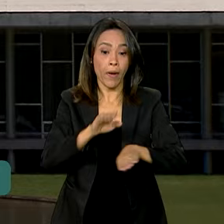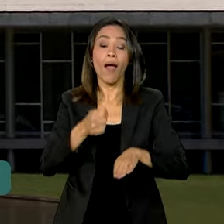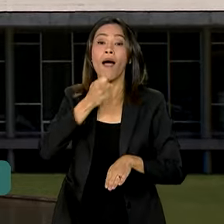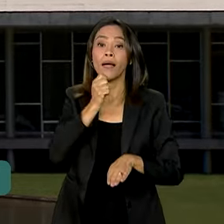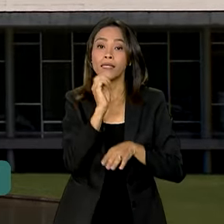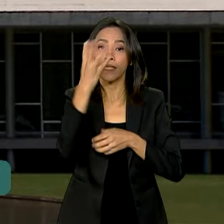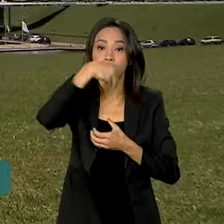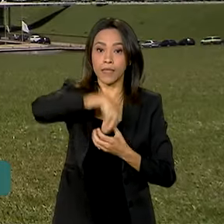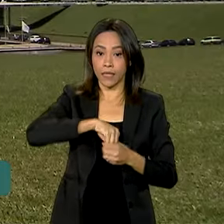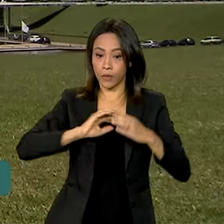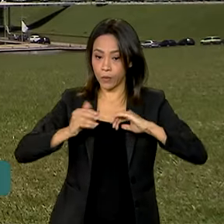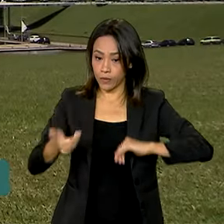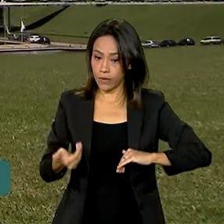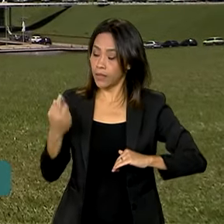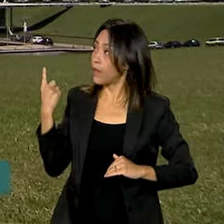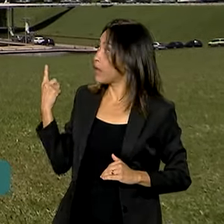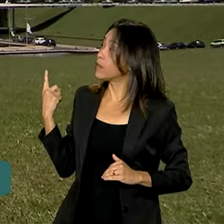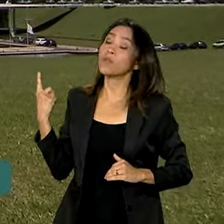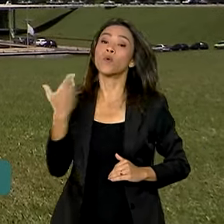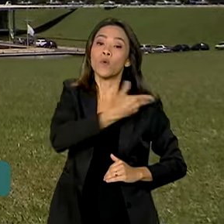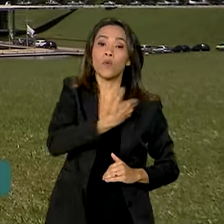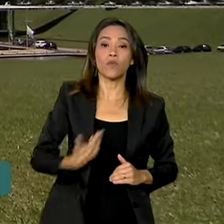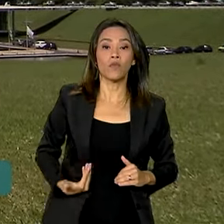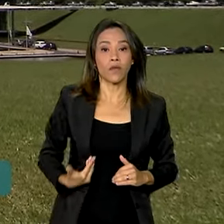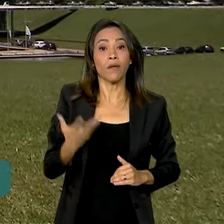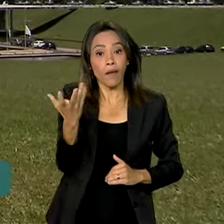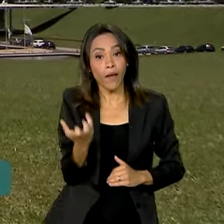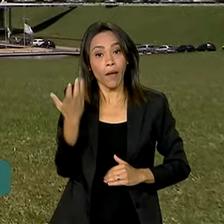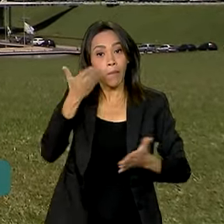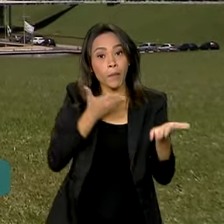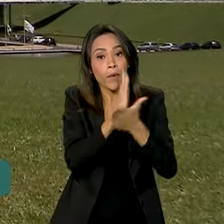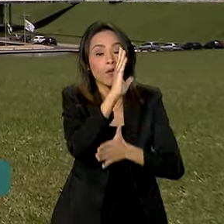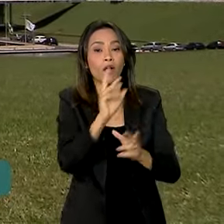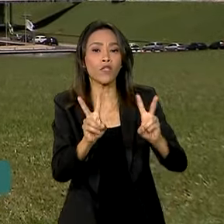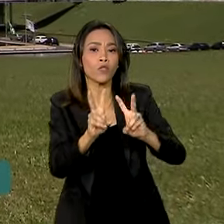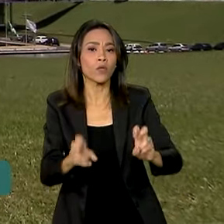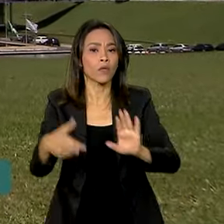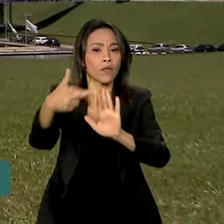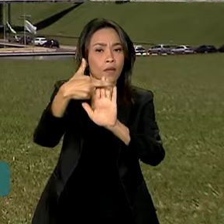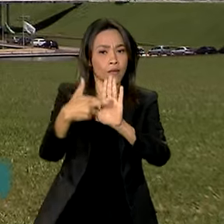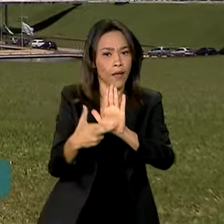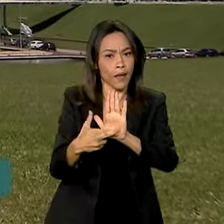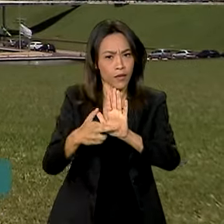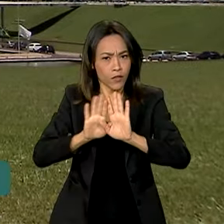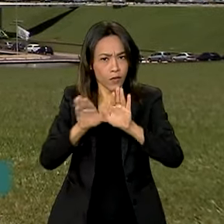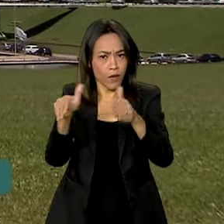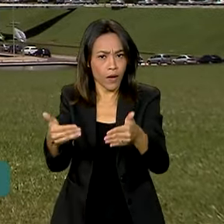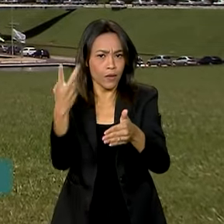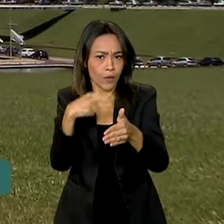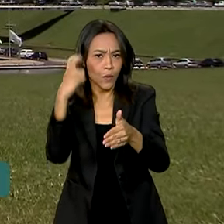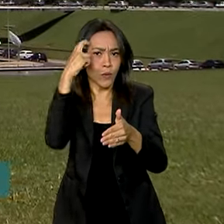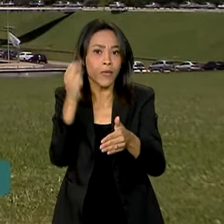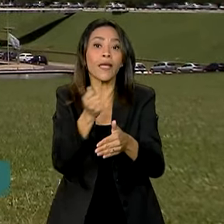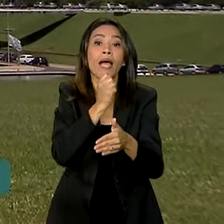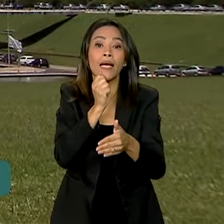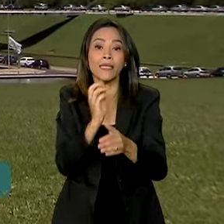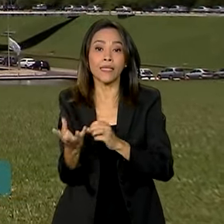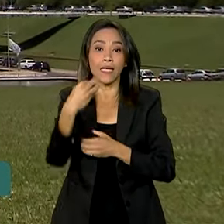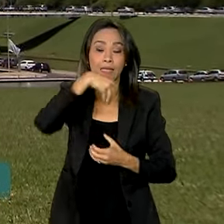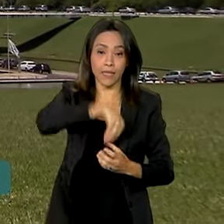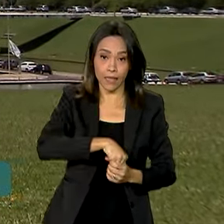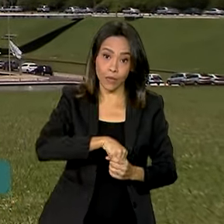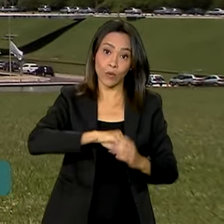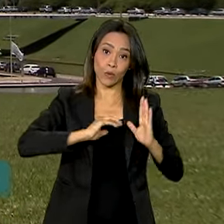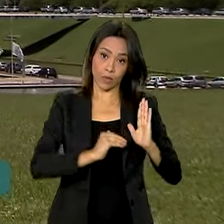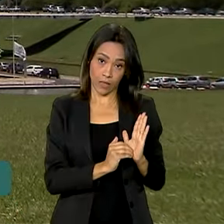Federal, o governo federal quer aprovar também o marco regulatório do fomento da cultura, que está no Senado Federal. Um outro